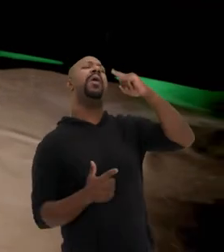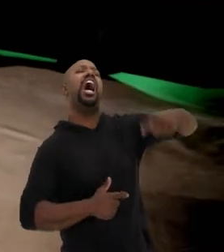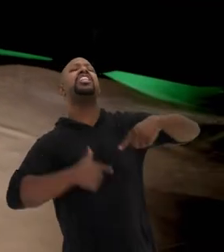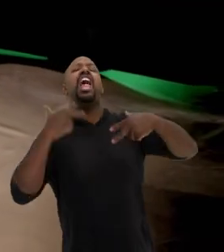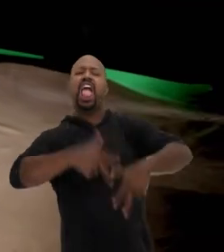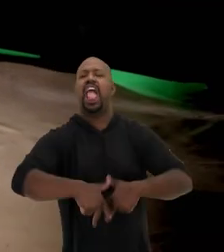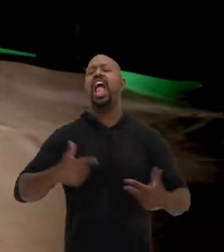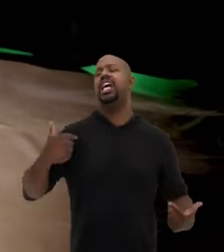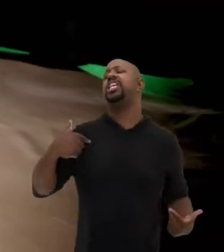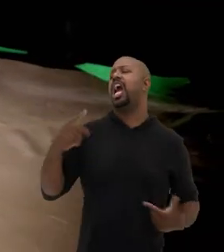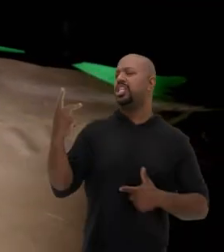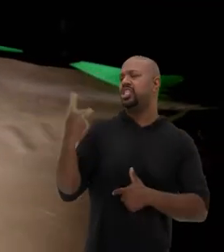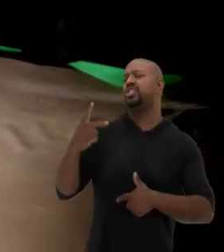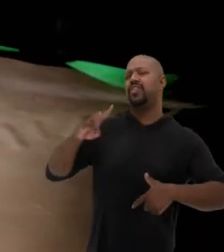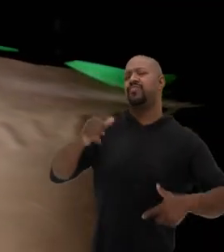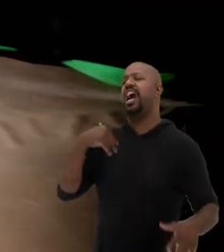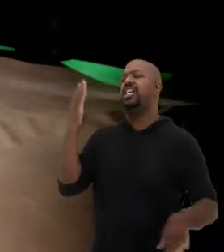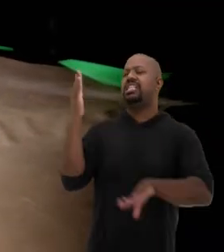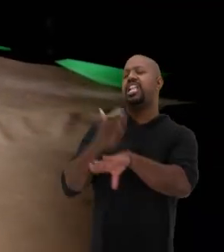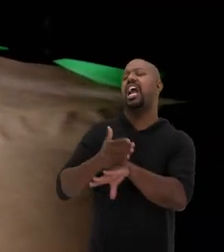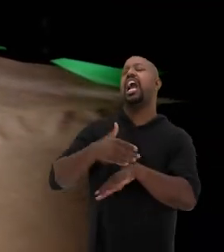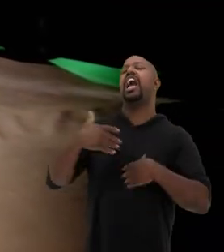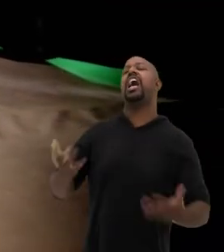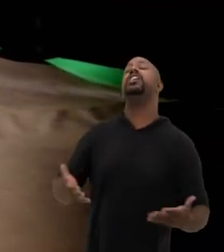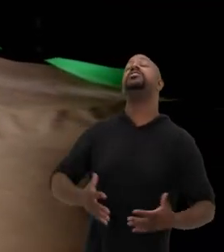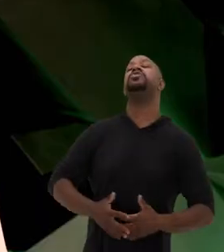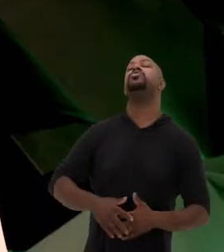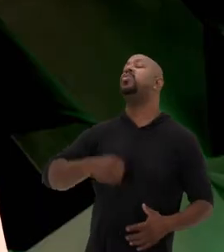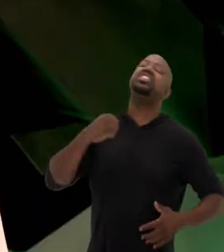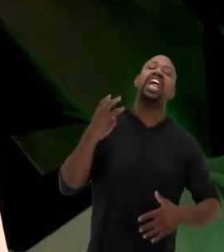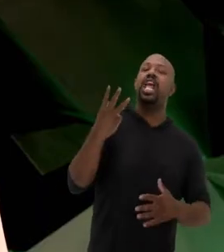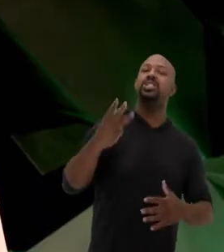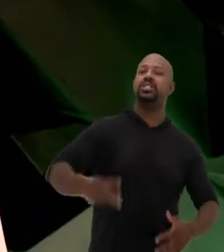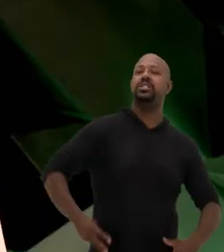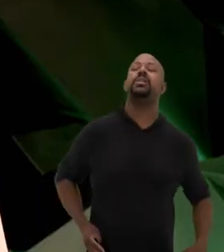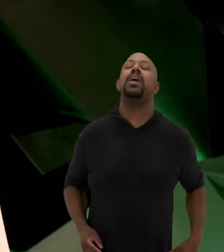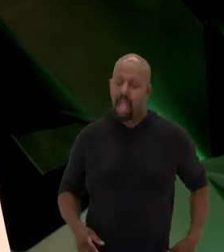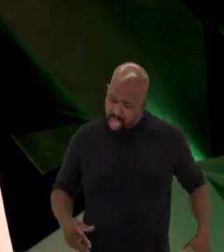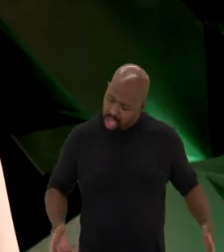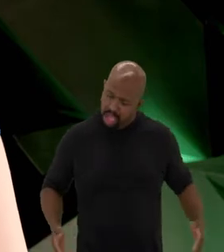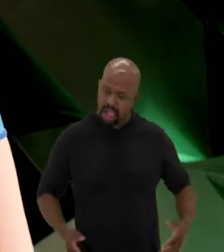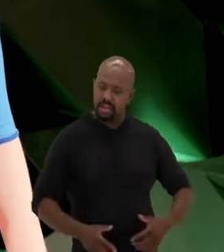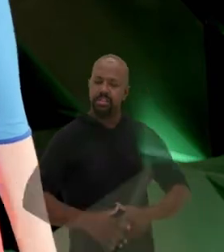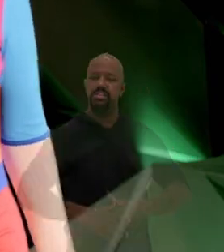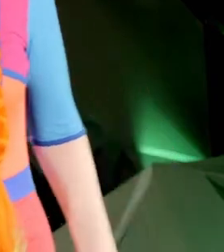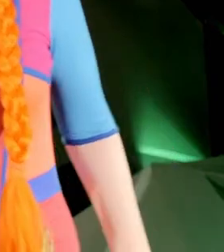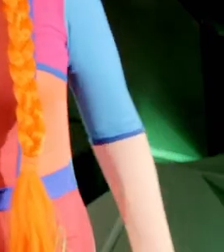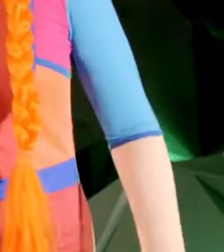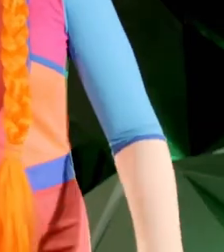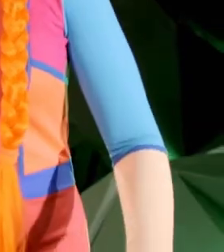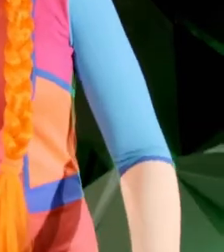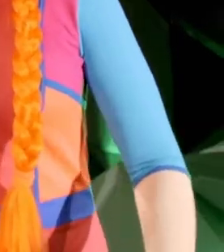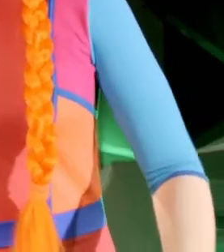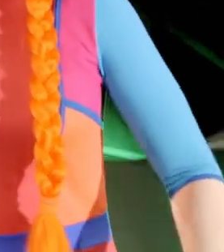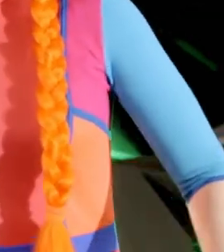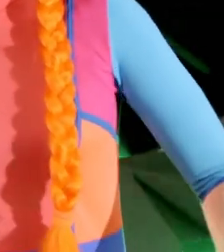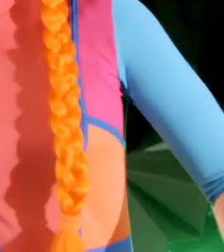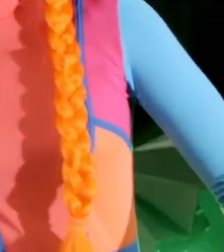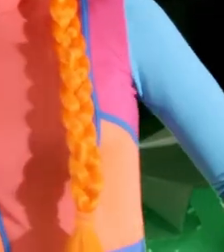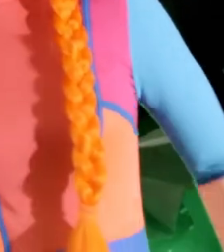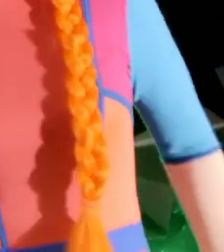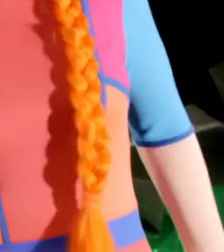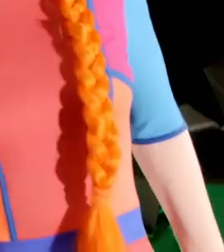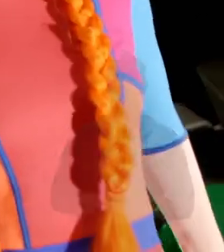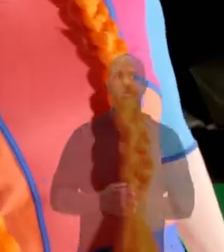É. E a gente vai atacar no 3. Eles olham para cima e vão se aproximando do